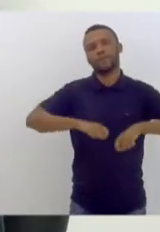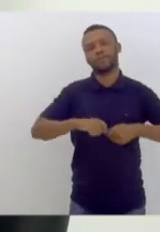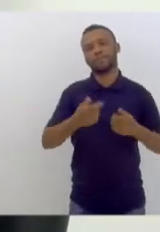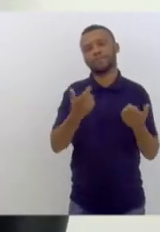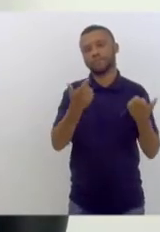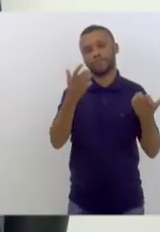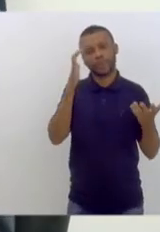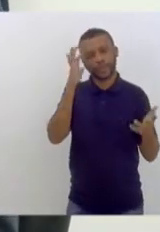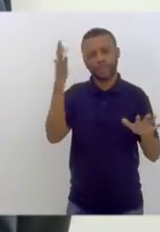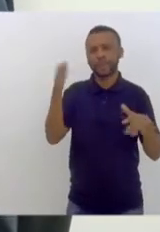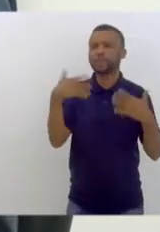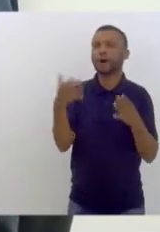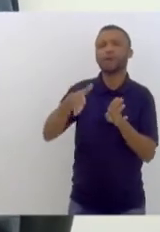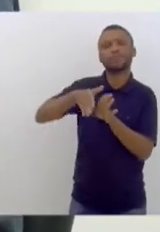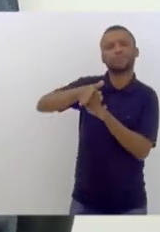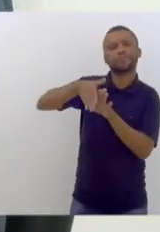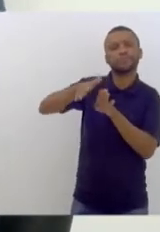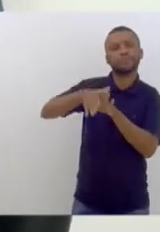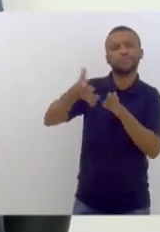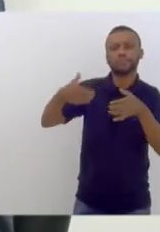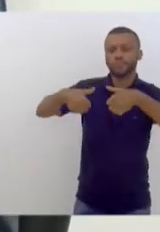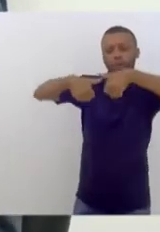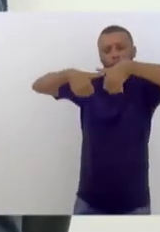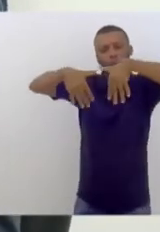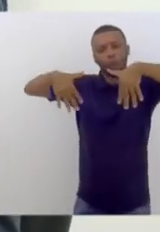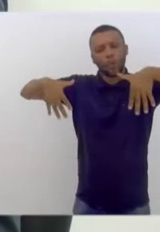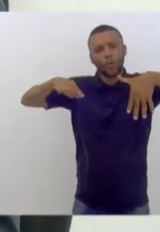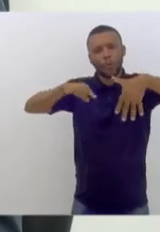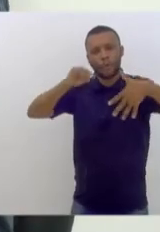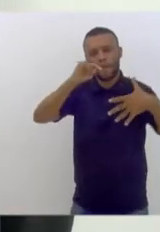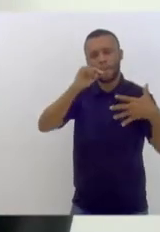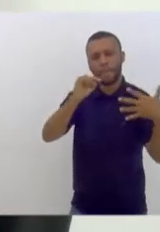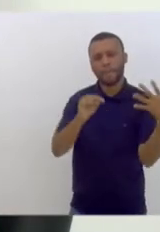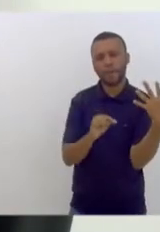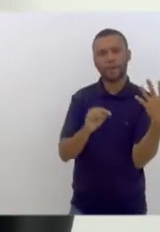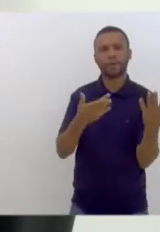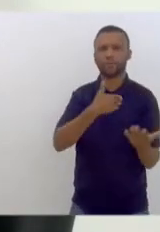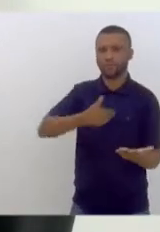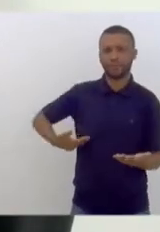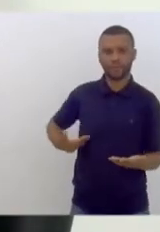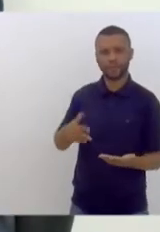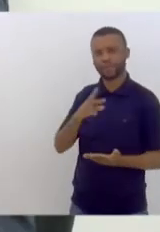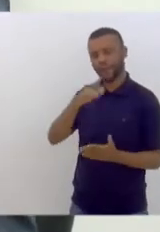sobre as quais o Executivo vai se debruçar para estabelecer a regulamentação